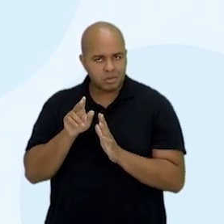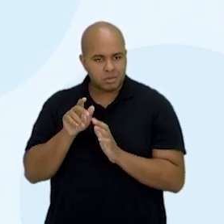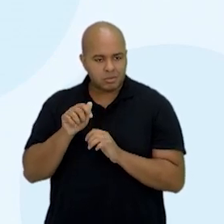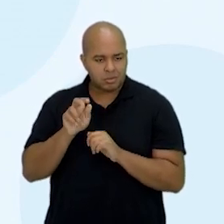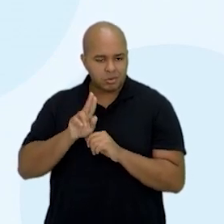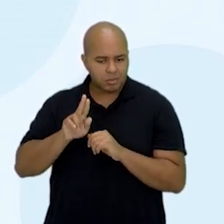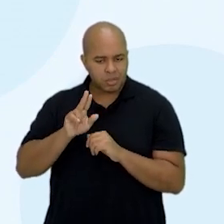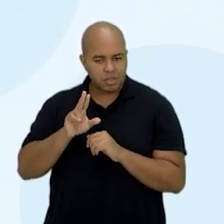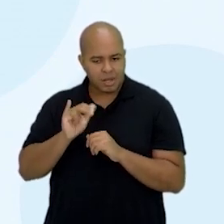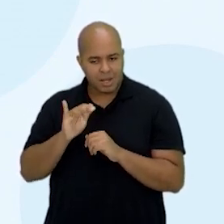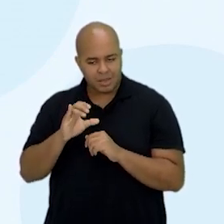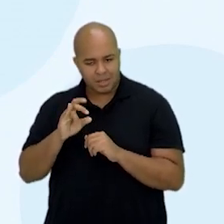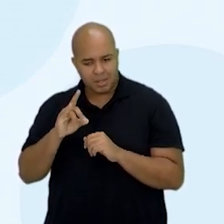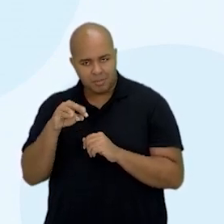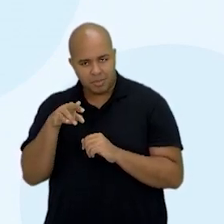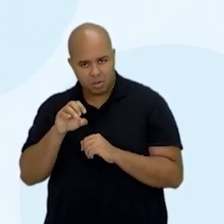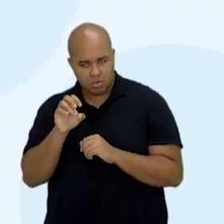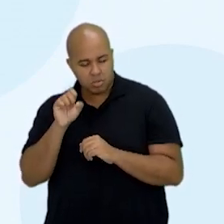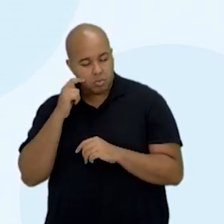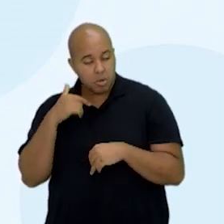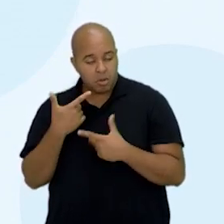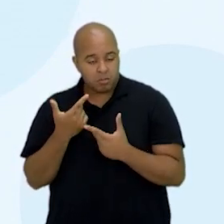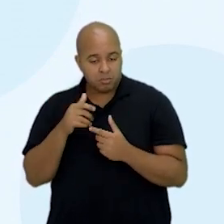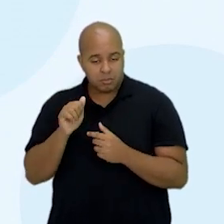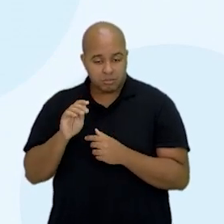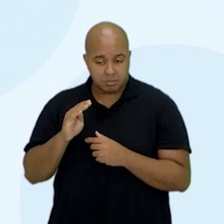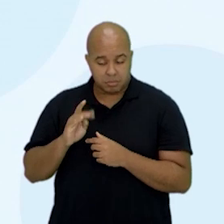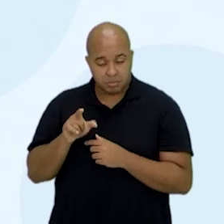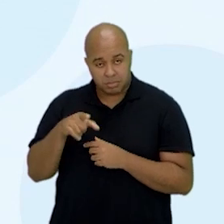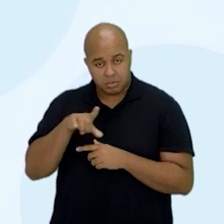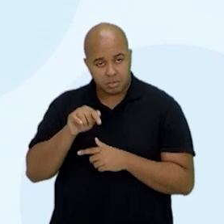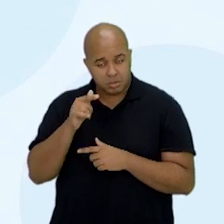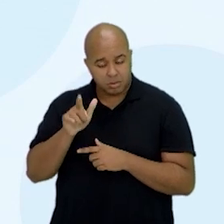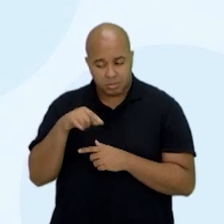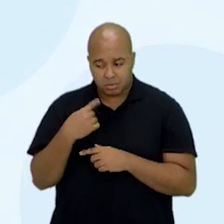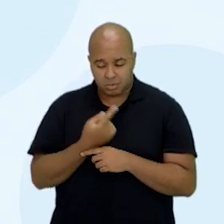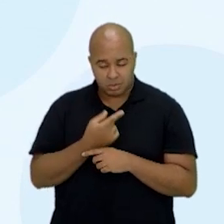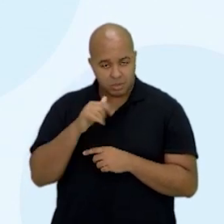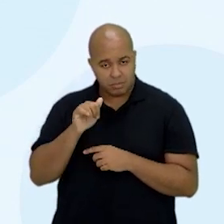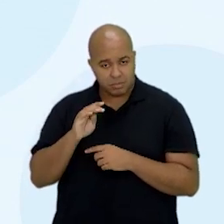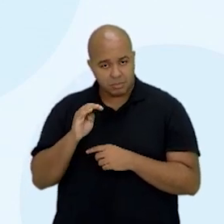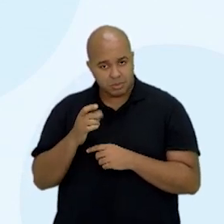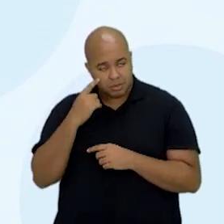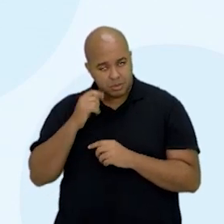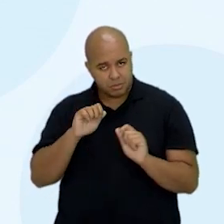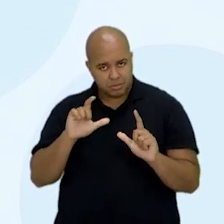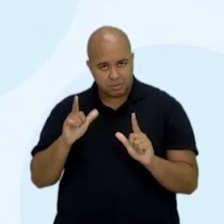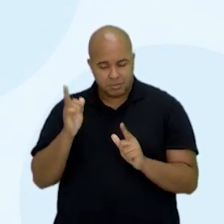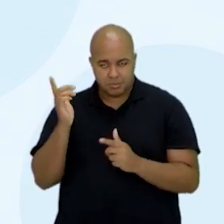assuntos educacionais e acadêmicos você vai escolher de novo para gente embios